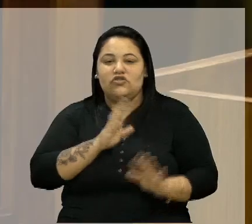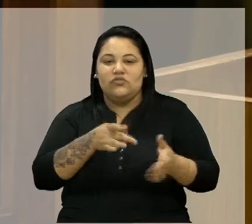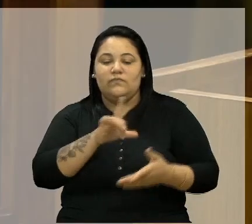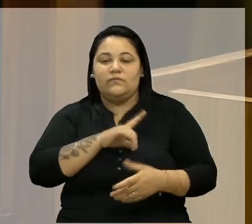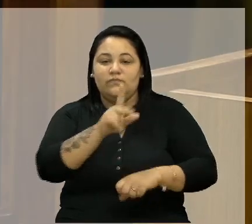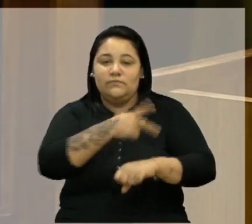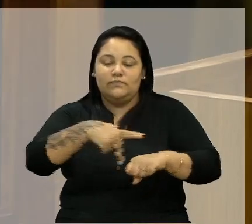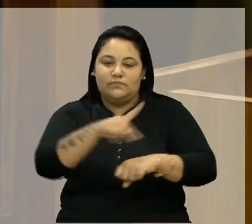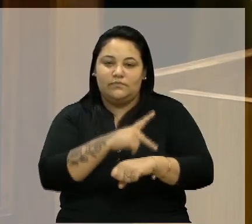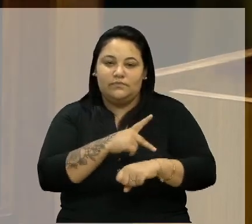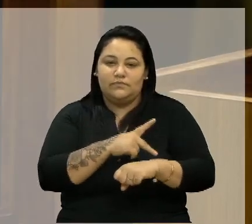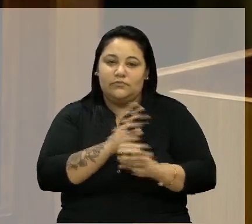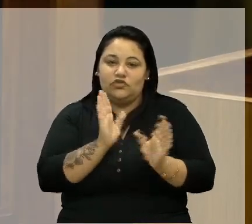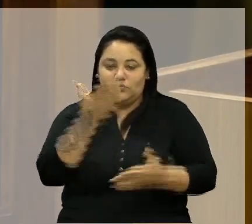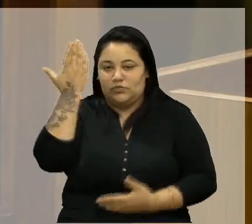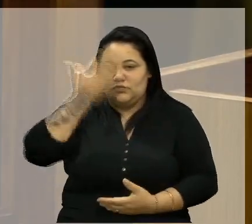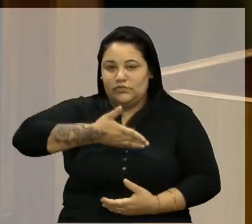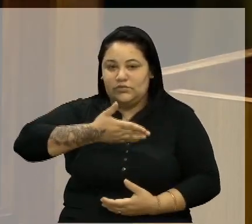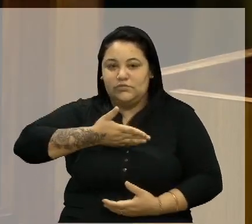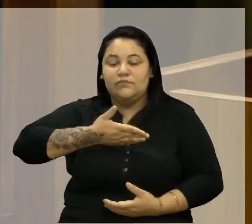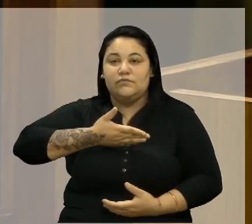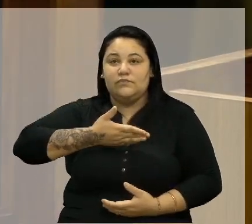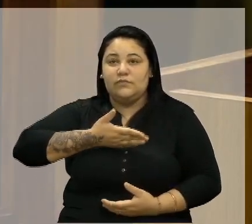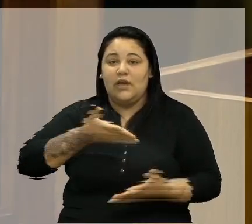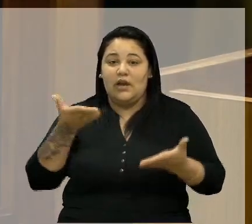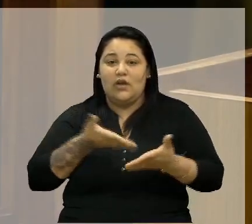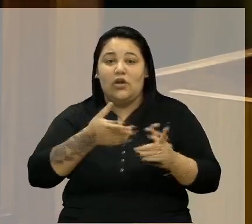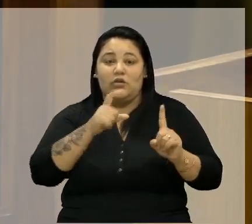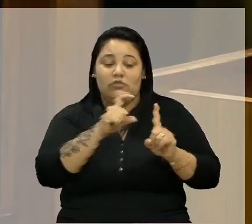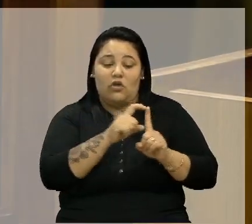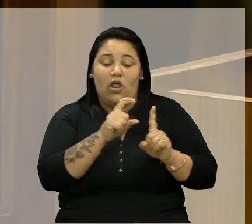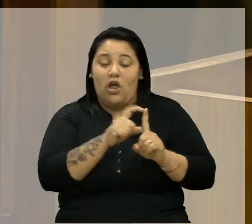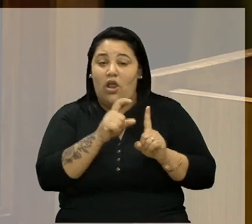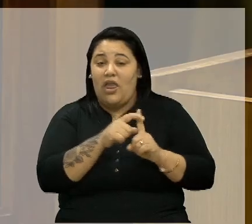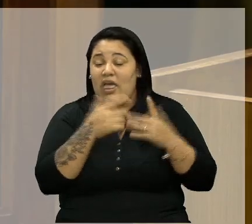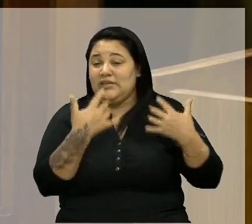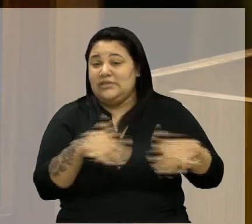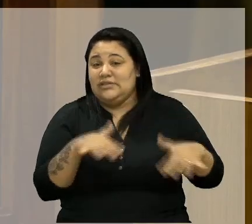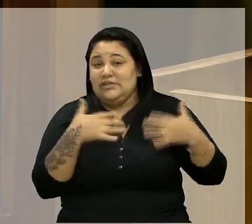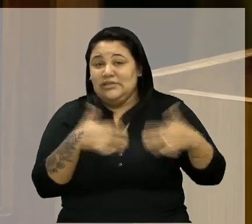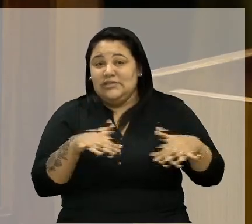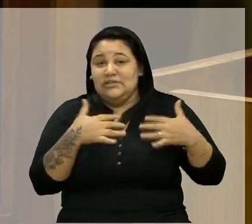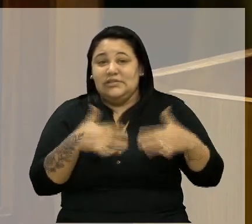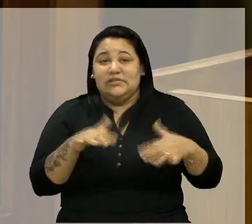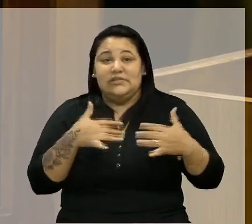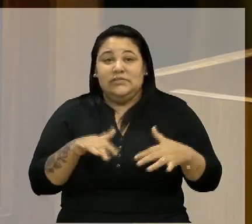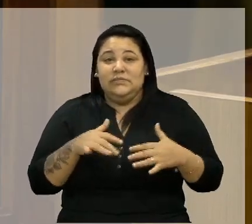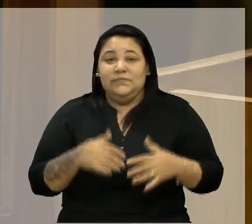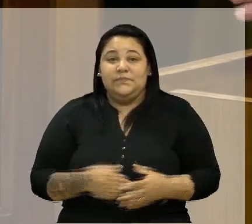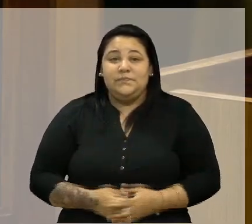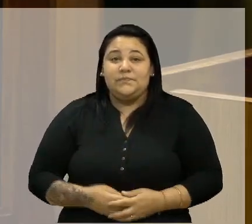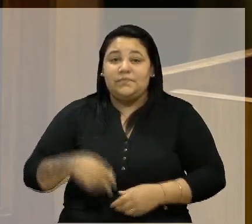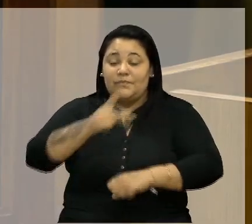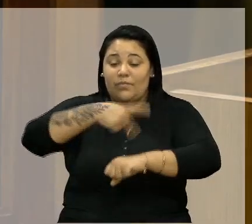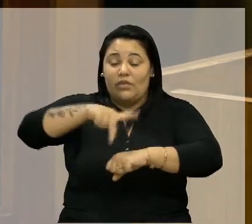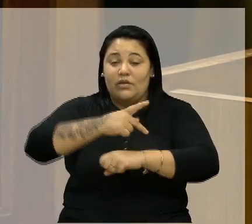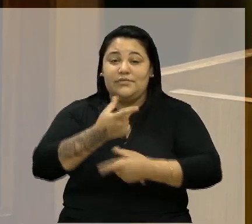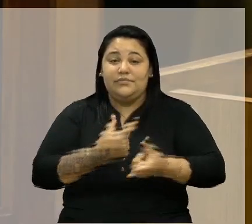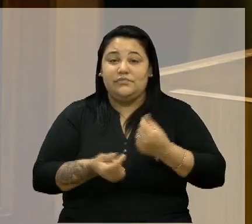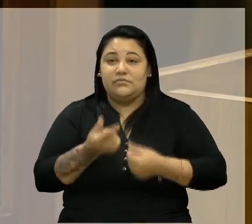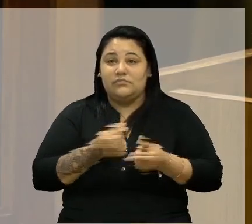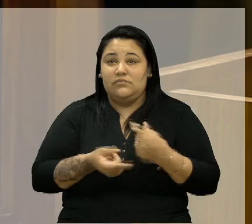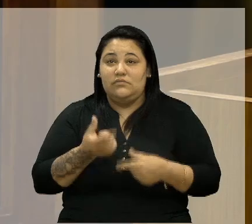país, que isso foi comprovado. Agora o dólar lá em cima, aumentando. O país, a